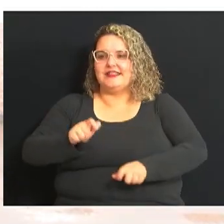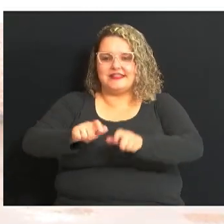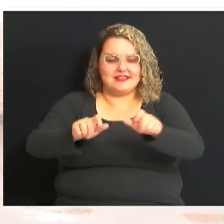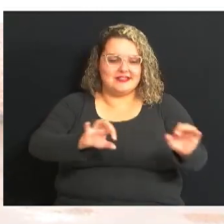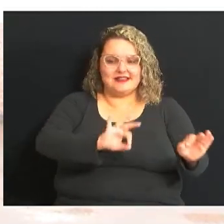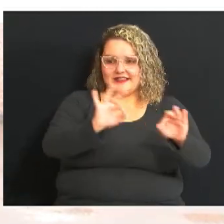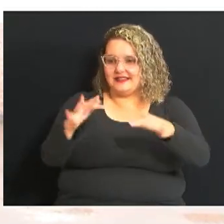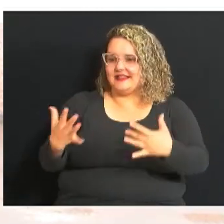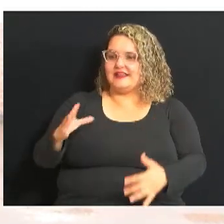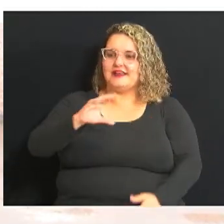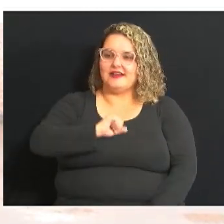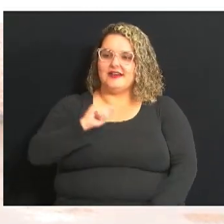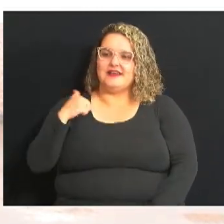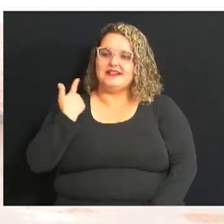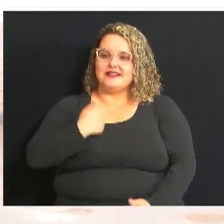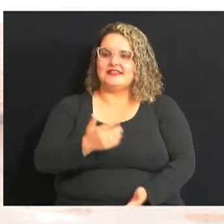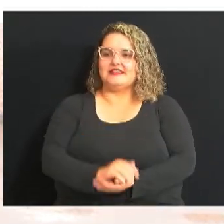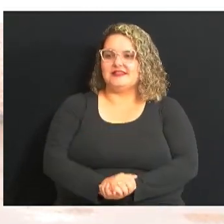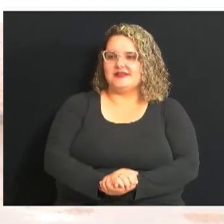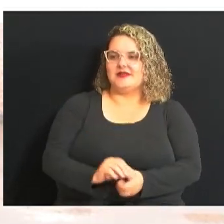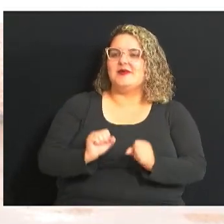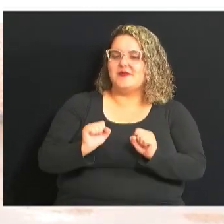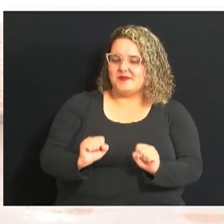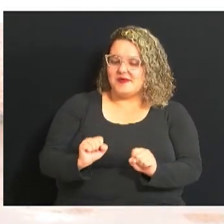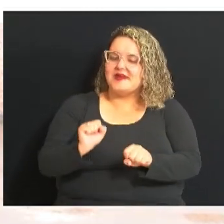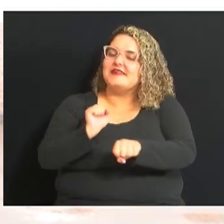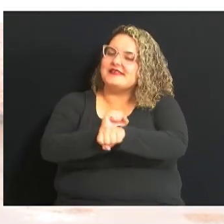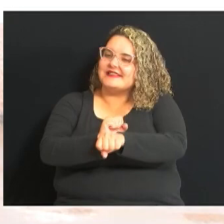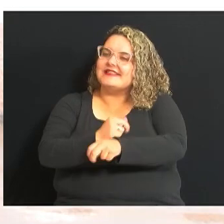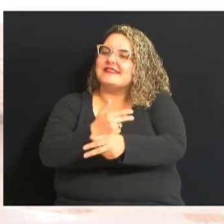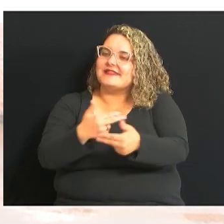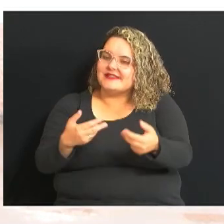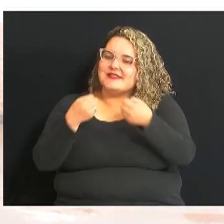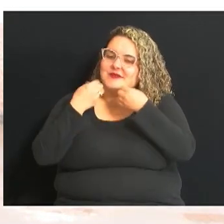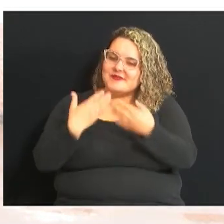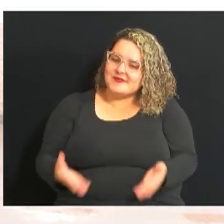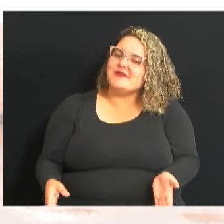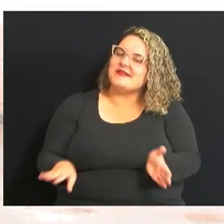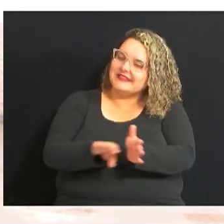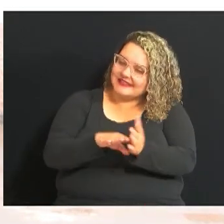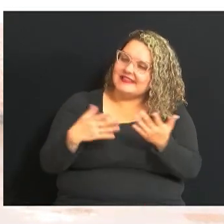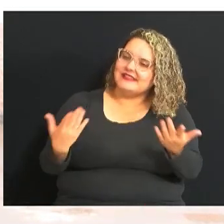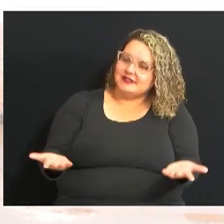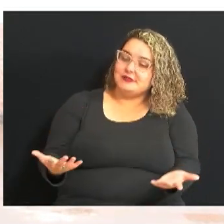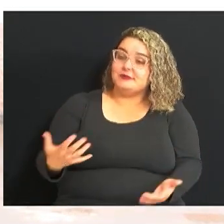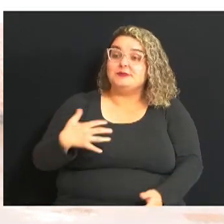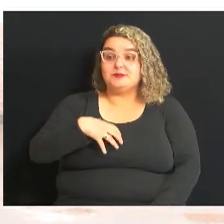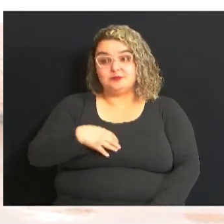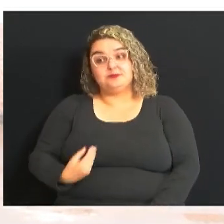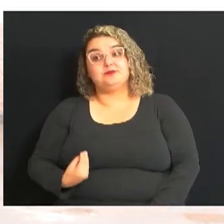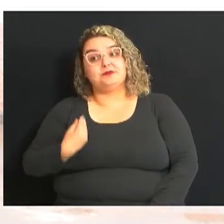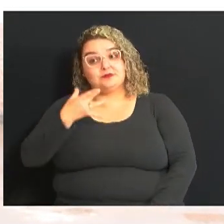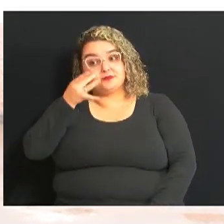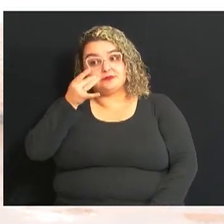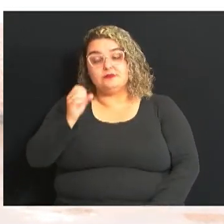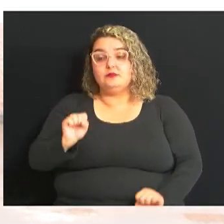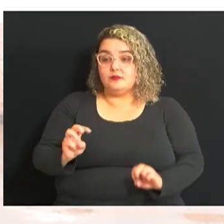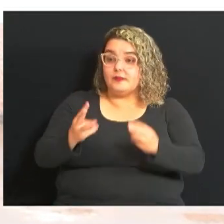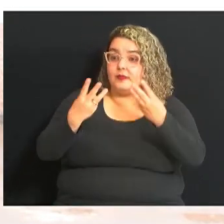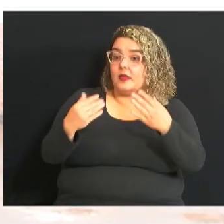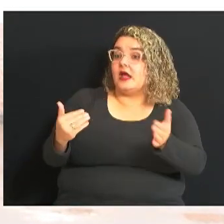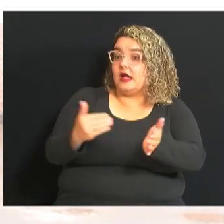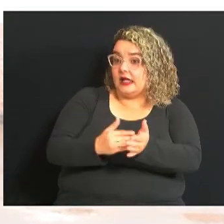da gente, pode aguardar que vem muita coisa boa por aí. Ou da forma presencial, nos shows, ou até mesmo nas